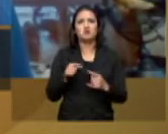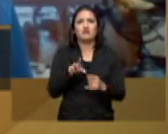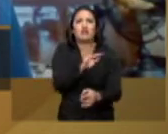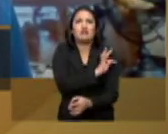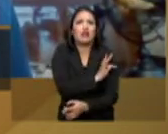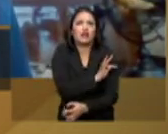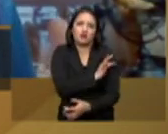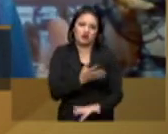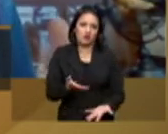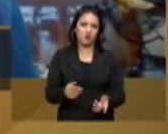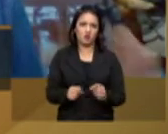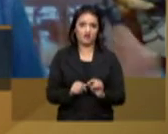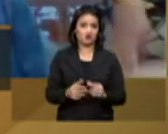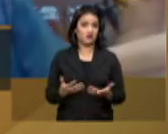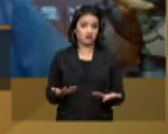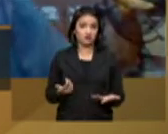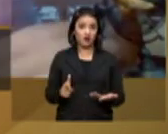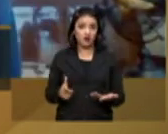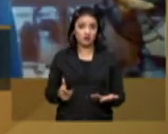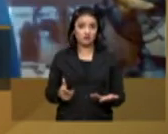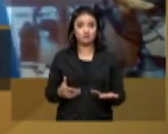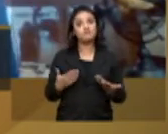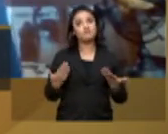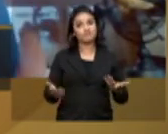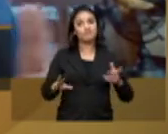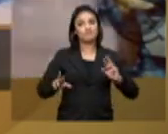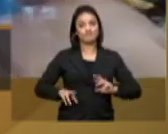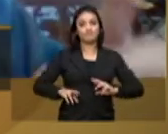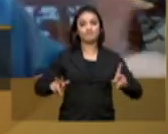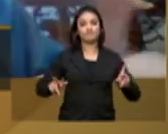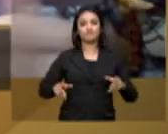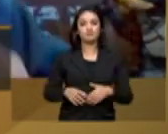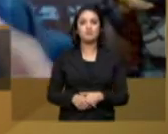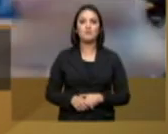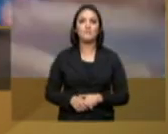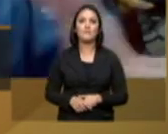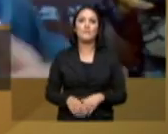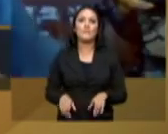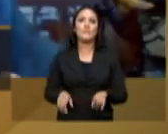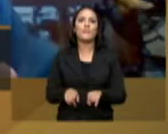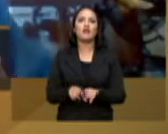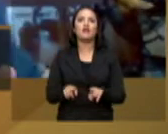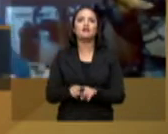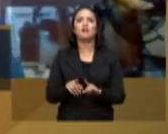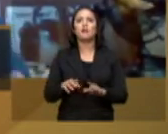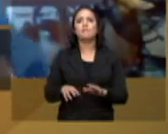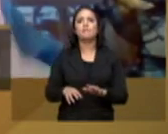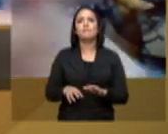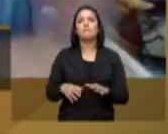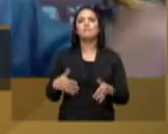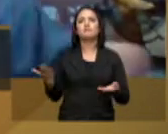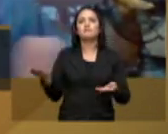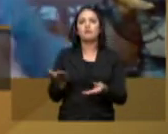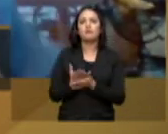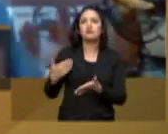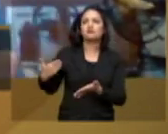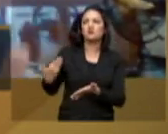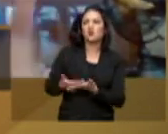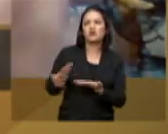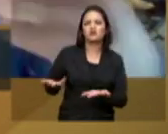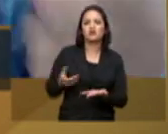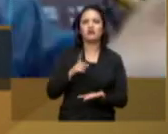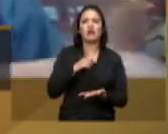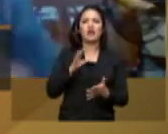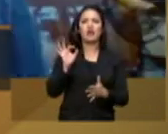técnicas. Então, vejam que é diferente. E mesmo os casos recentes decididos de questões de taxa, do